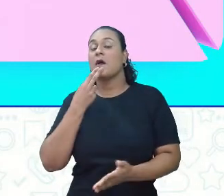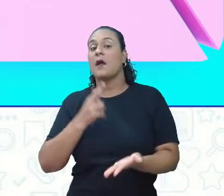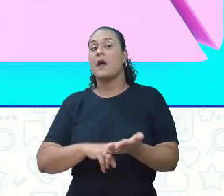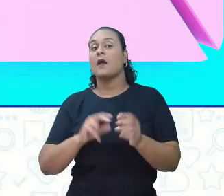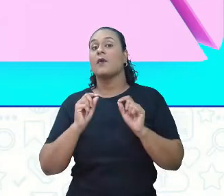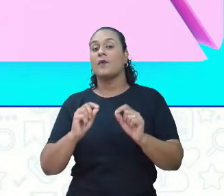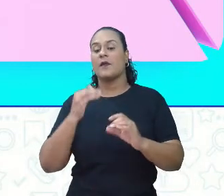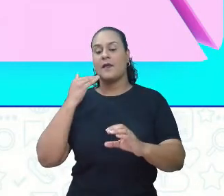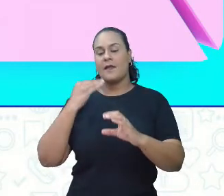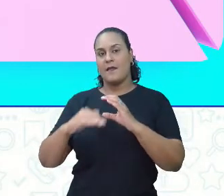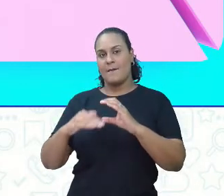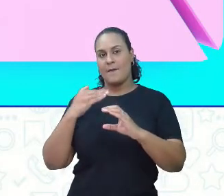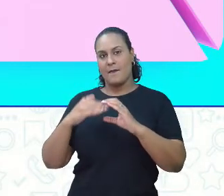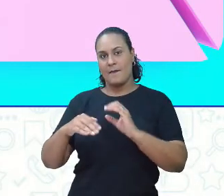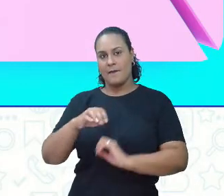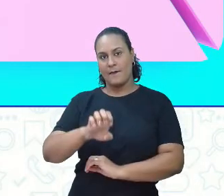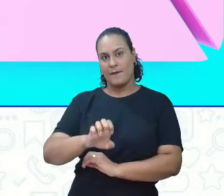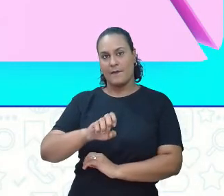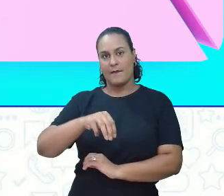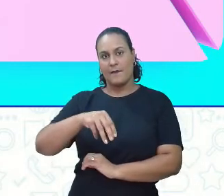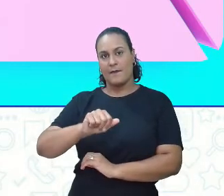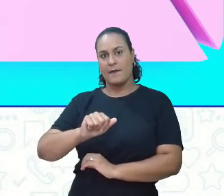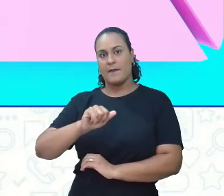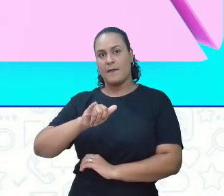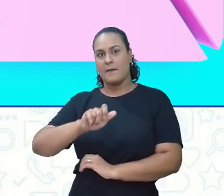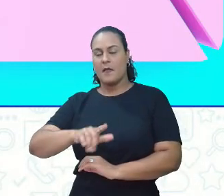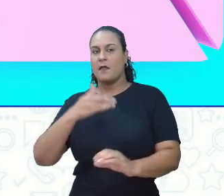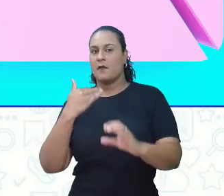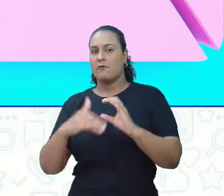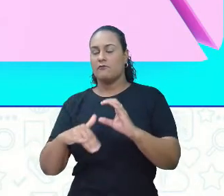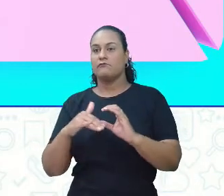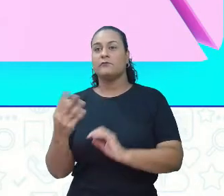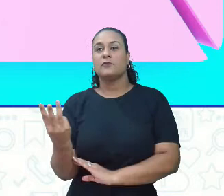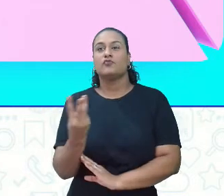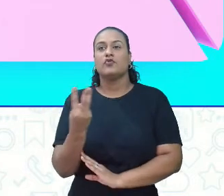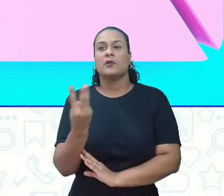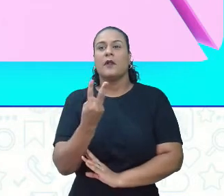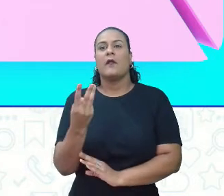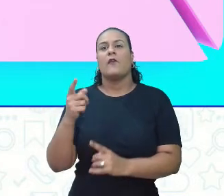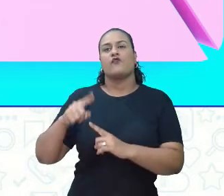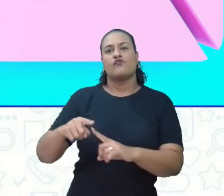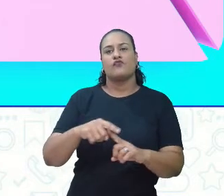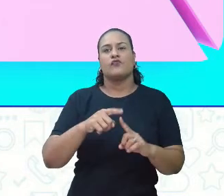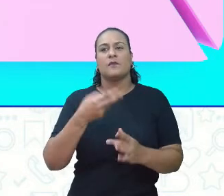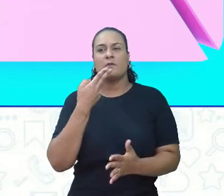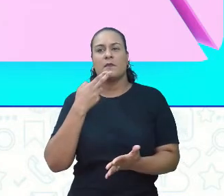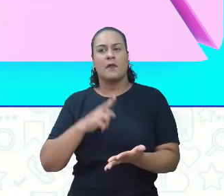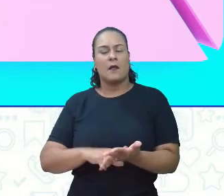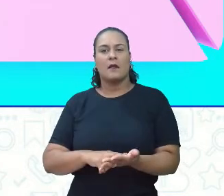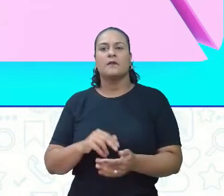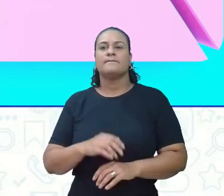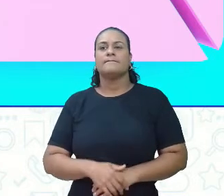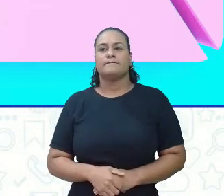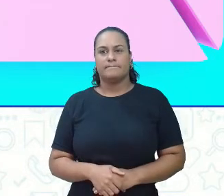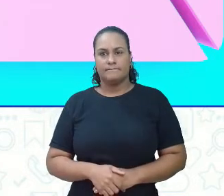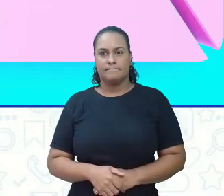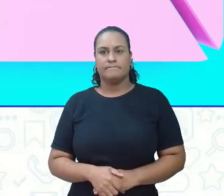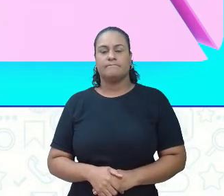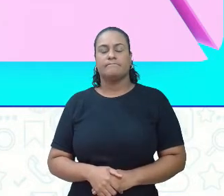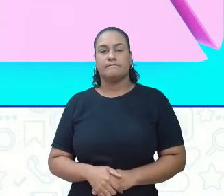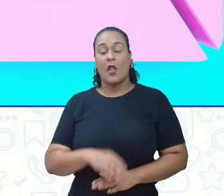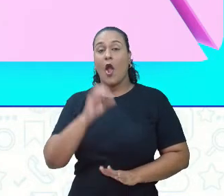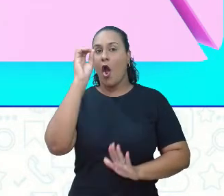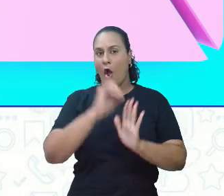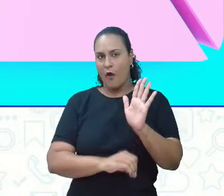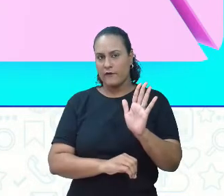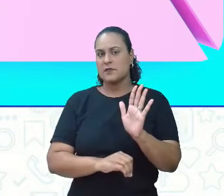e-mail. Há 3 tipos básicos de carta, independentes da maneira como será transmitida. A correspondência oficial, que é